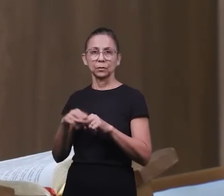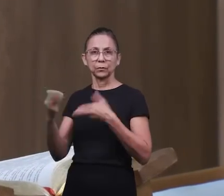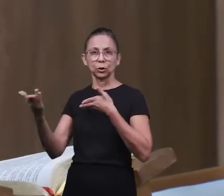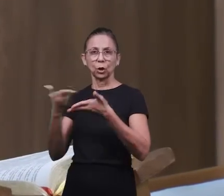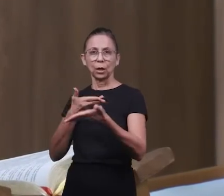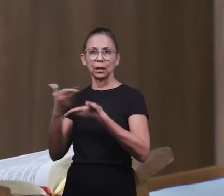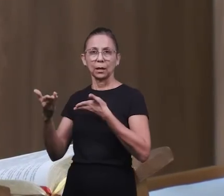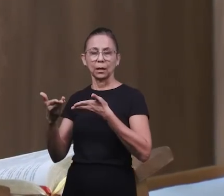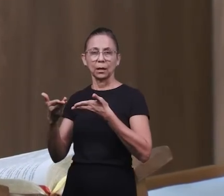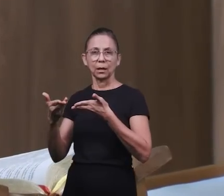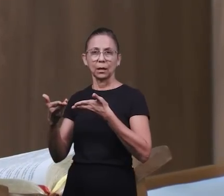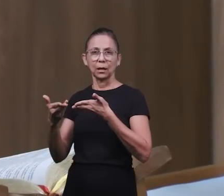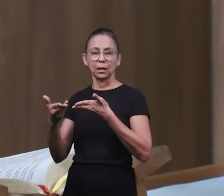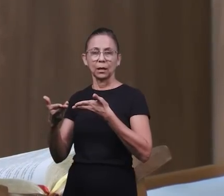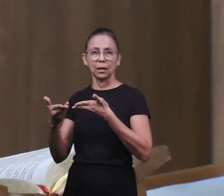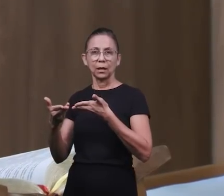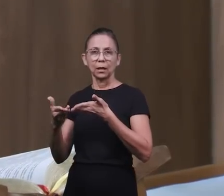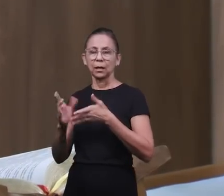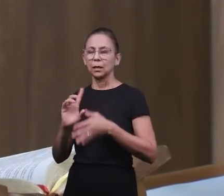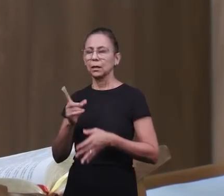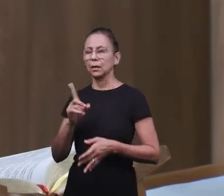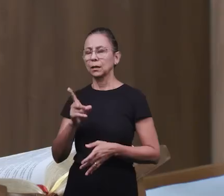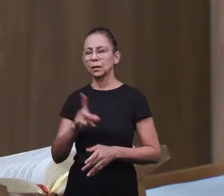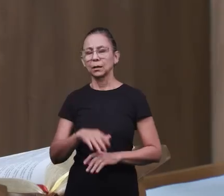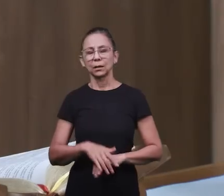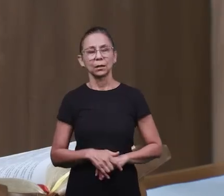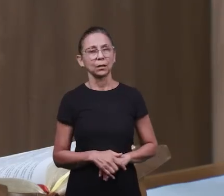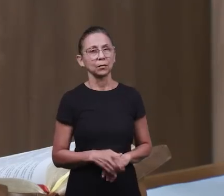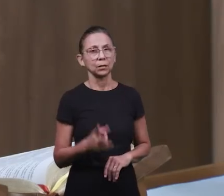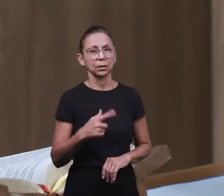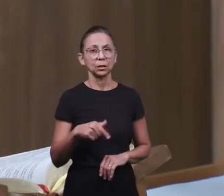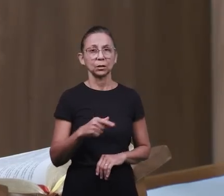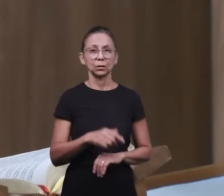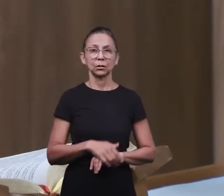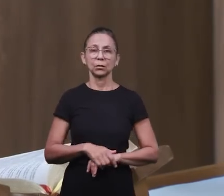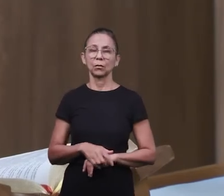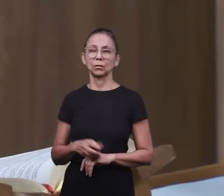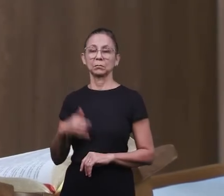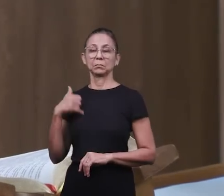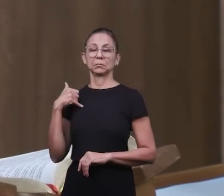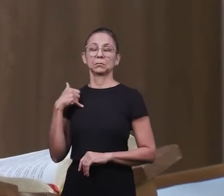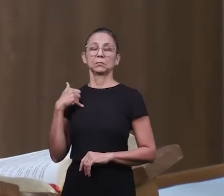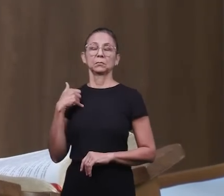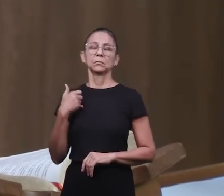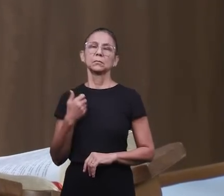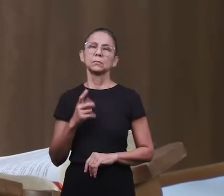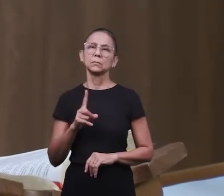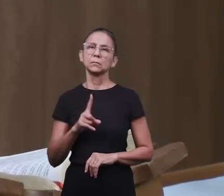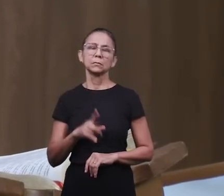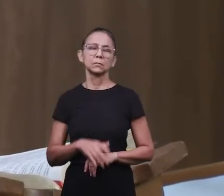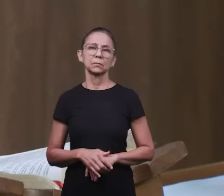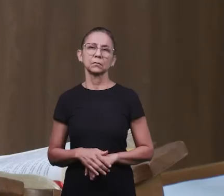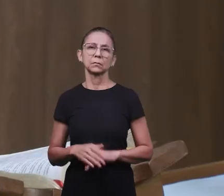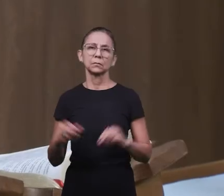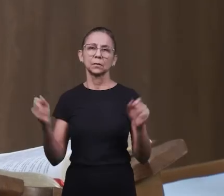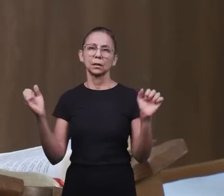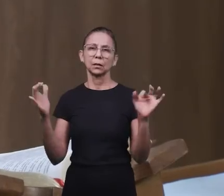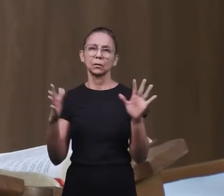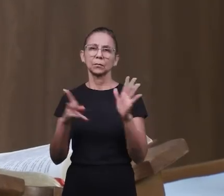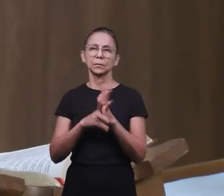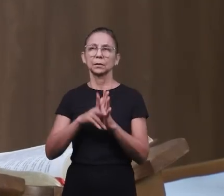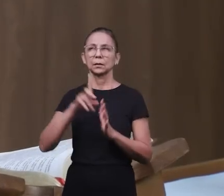Deus. Nem tampouco nos gloriamos por aquilo que oferecemos a Deus no culto, pois a